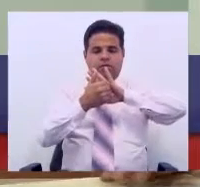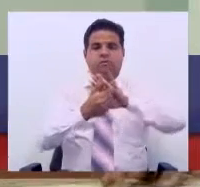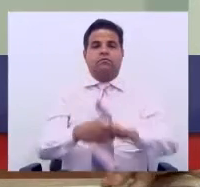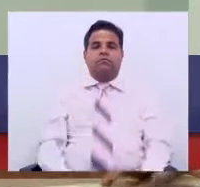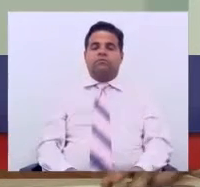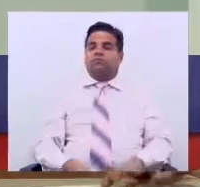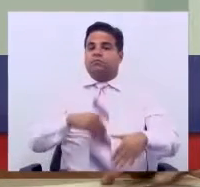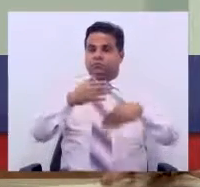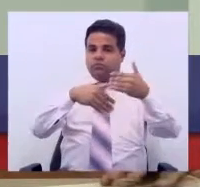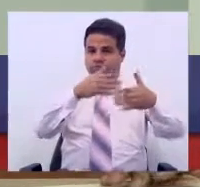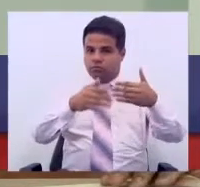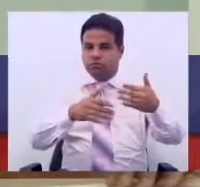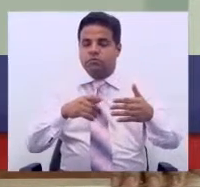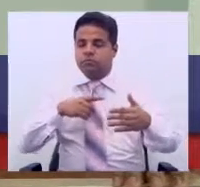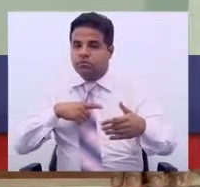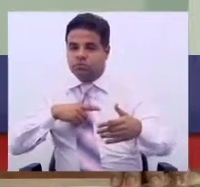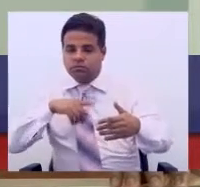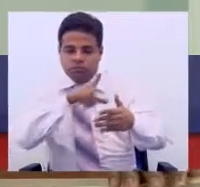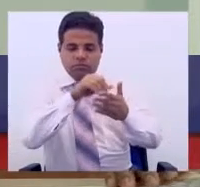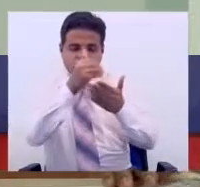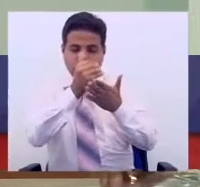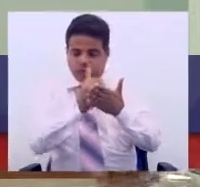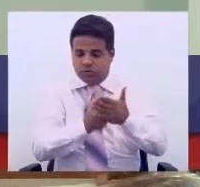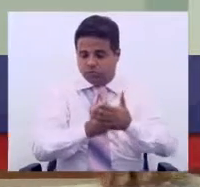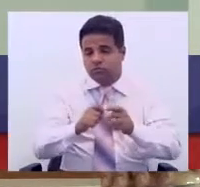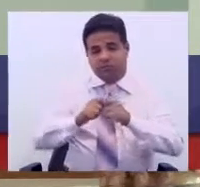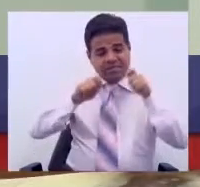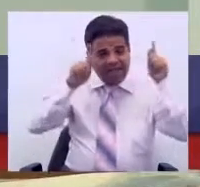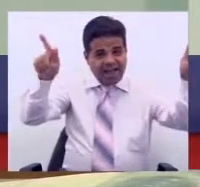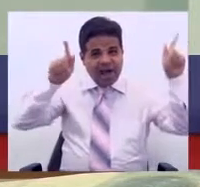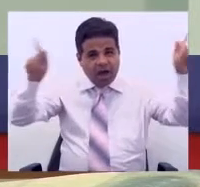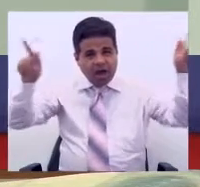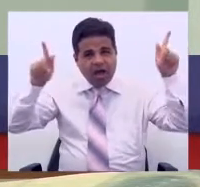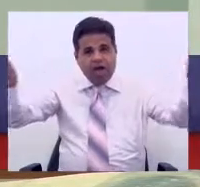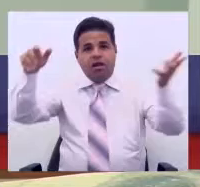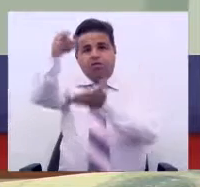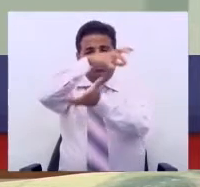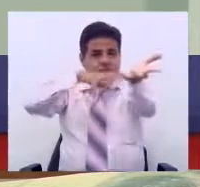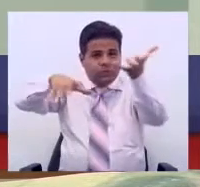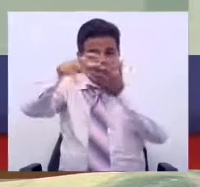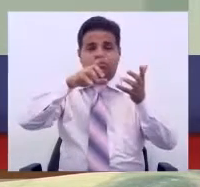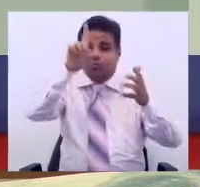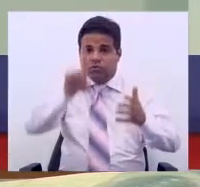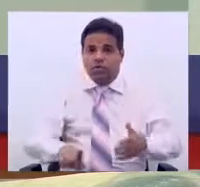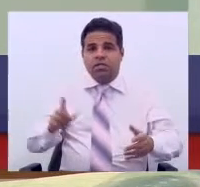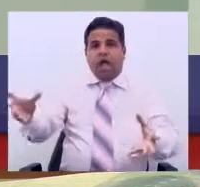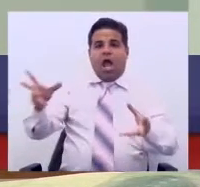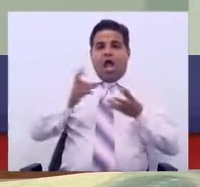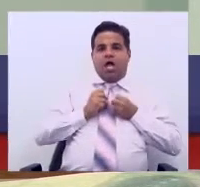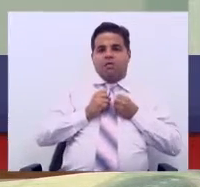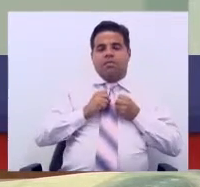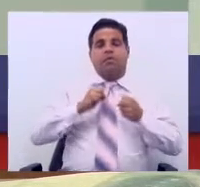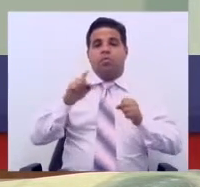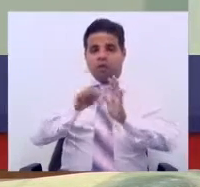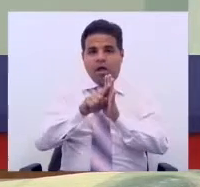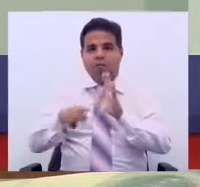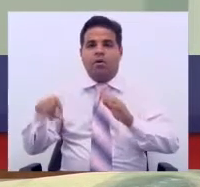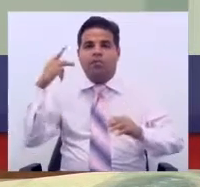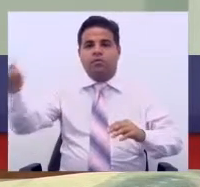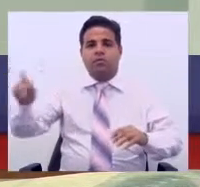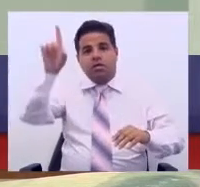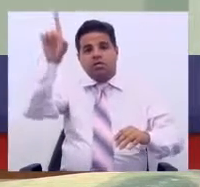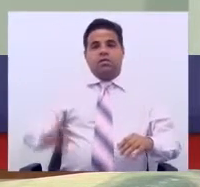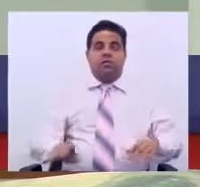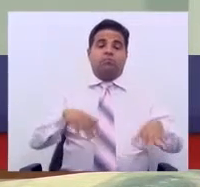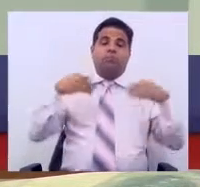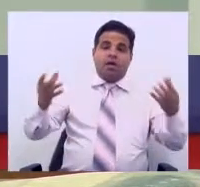esses educadores, que têm o legítimo direito de fazer greve, têm o legítimo direito de receber aquilo que lhe é de direito.